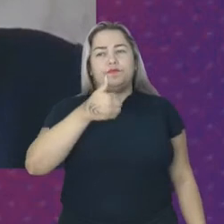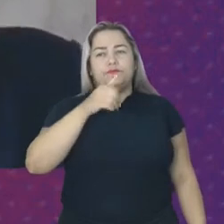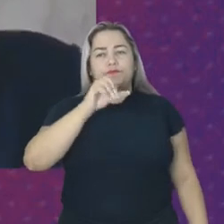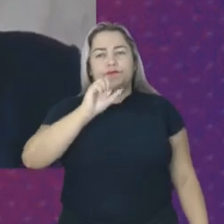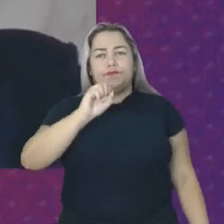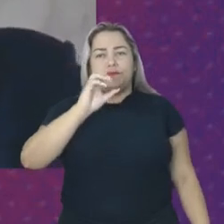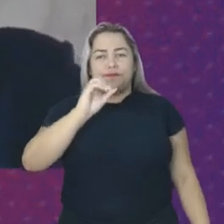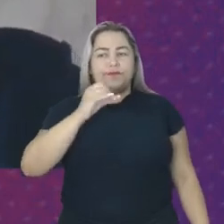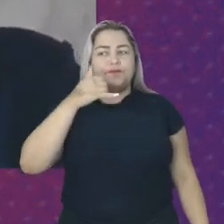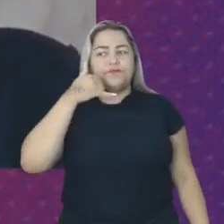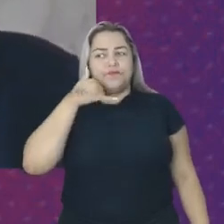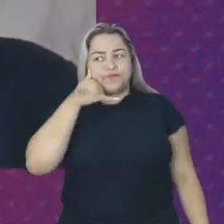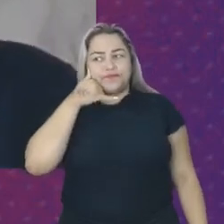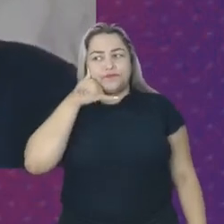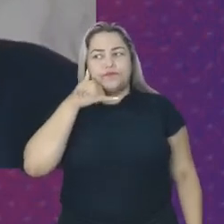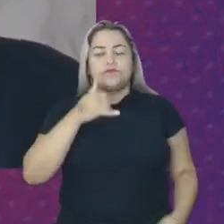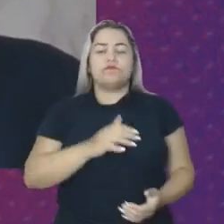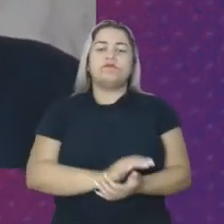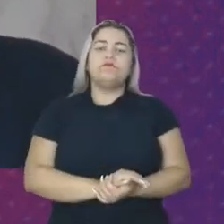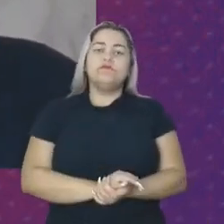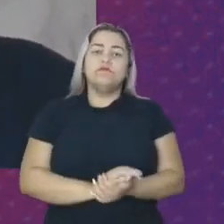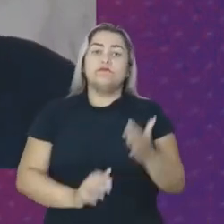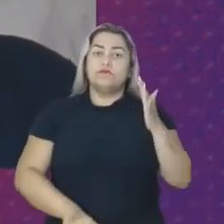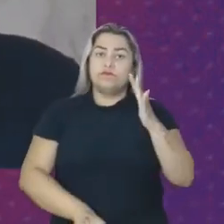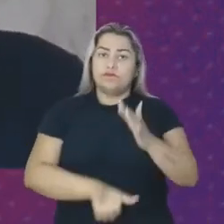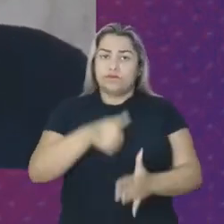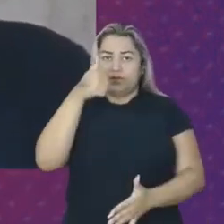agora é o Ligue 180. Bom, primeiro,